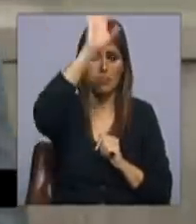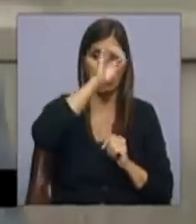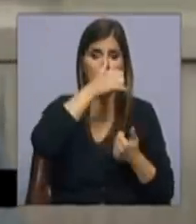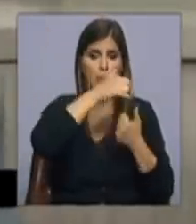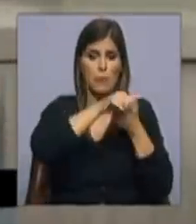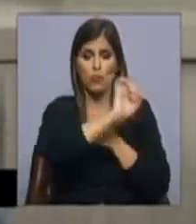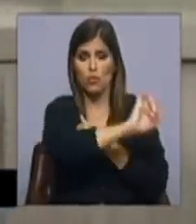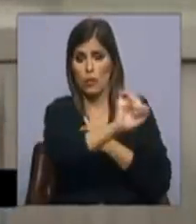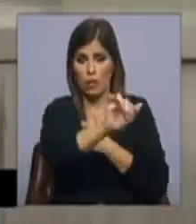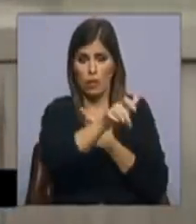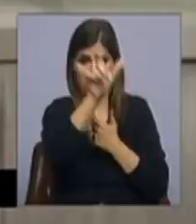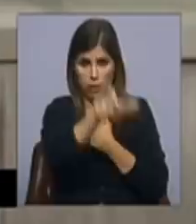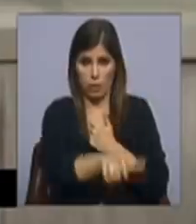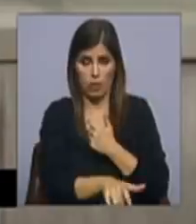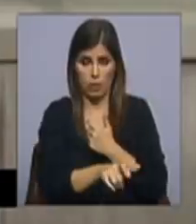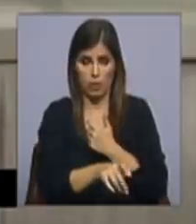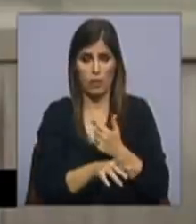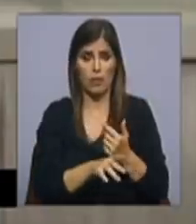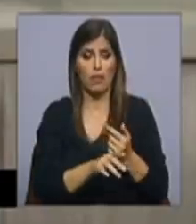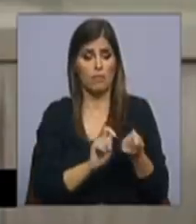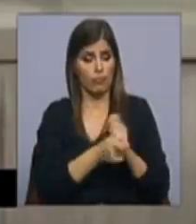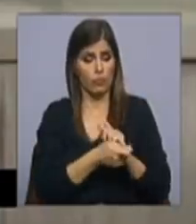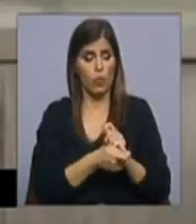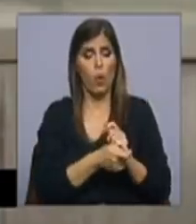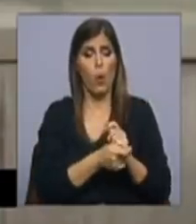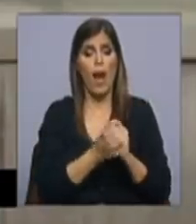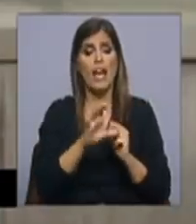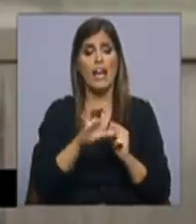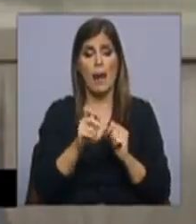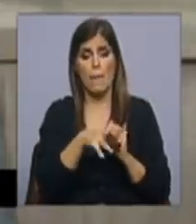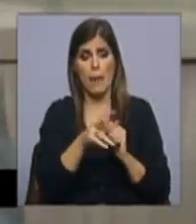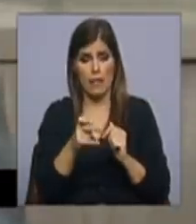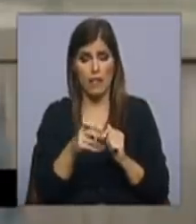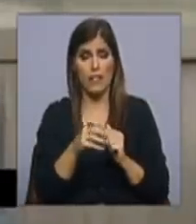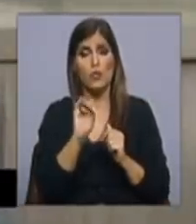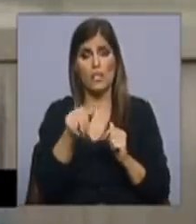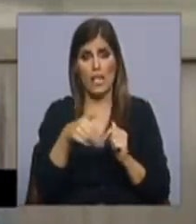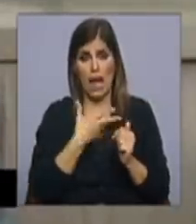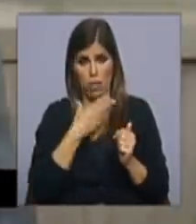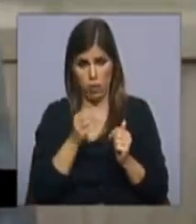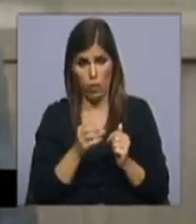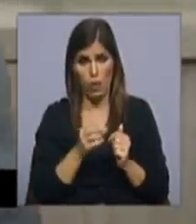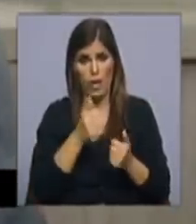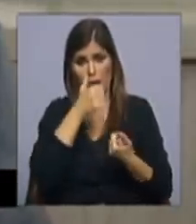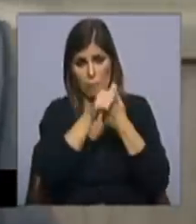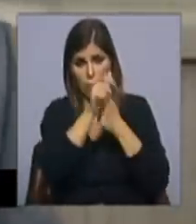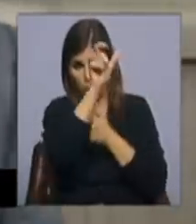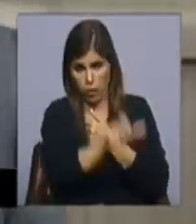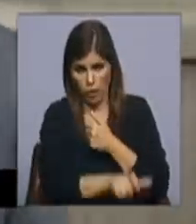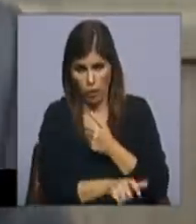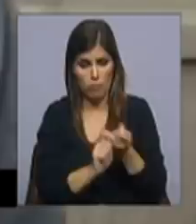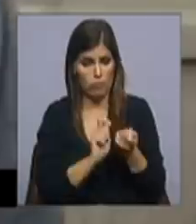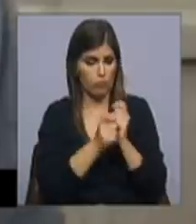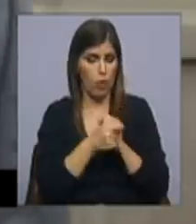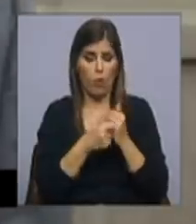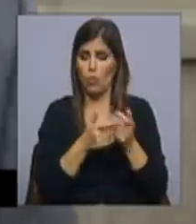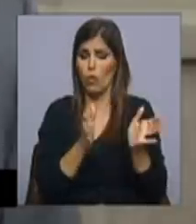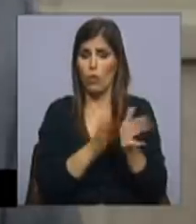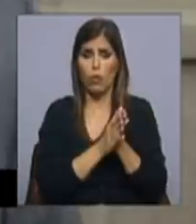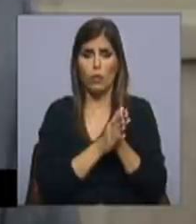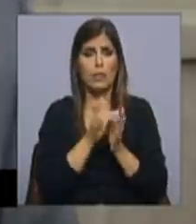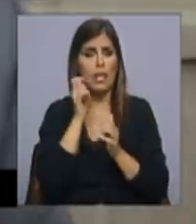dele, transformou a Câmara dos Deputados e o Senado em inimigo deles, transformou todos aqueles que